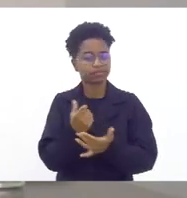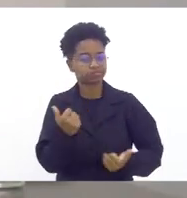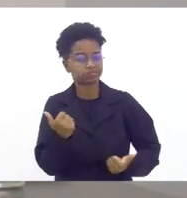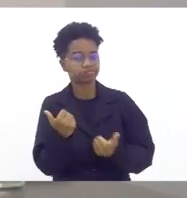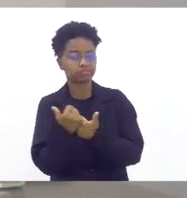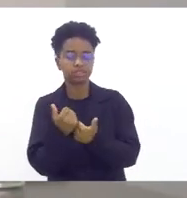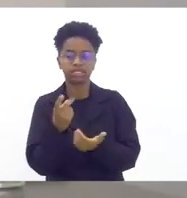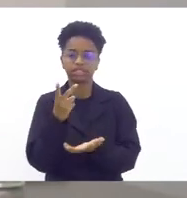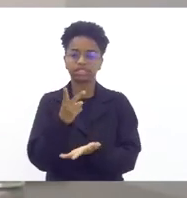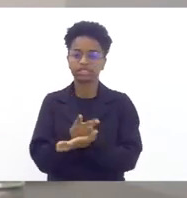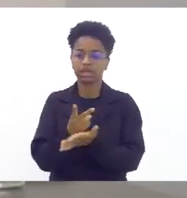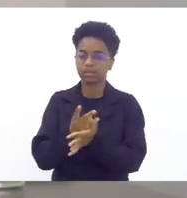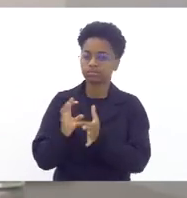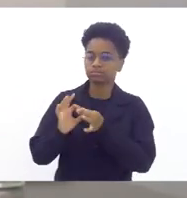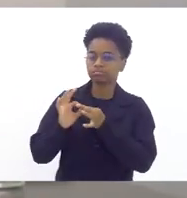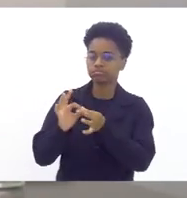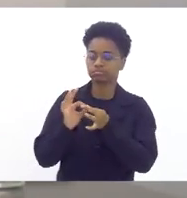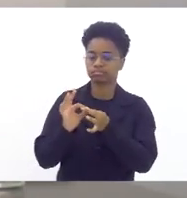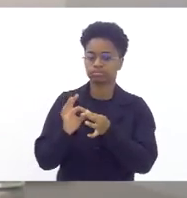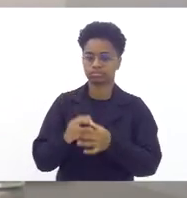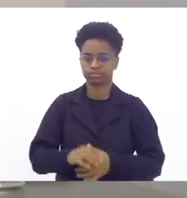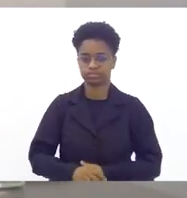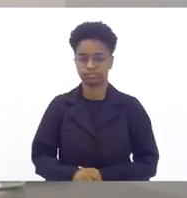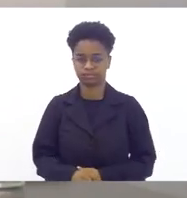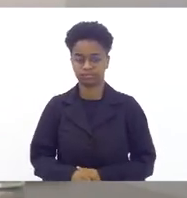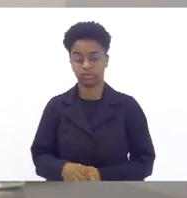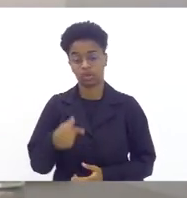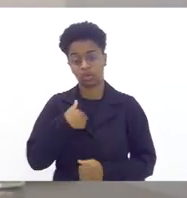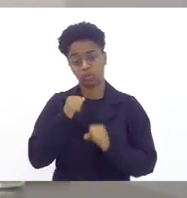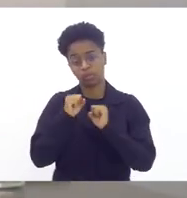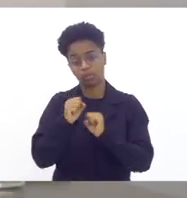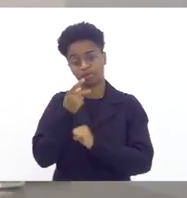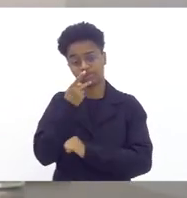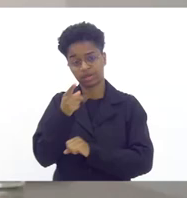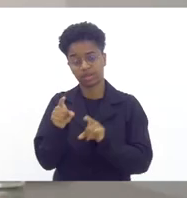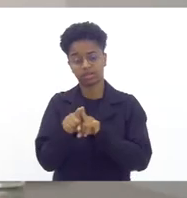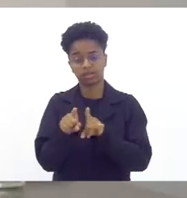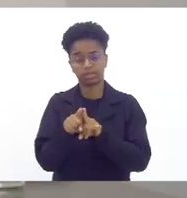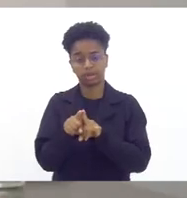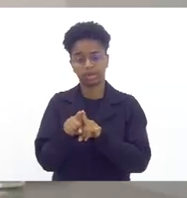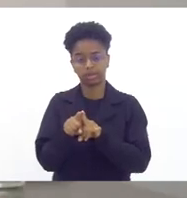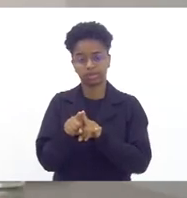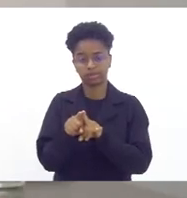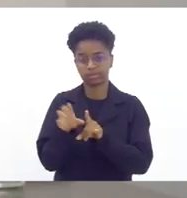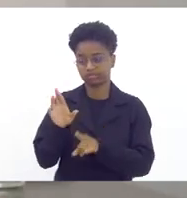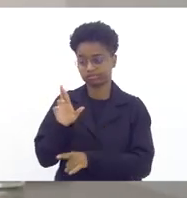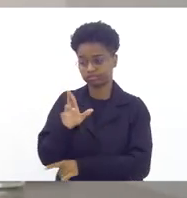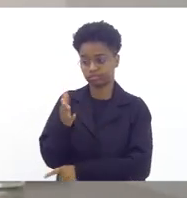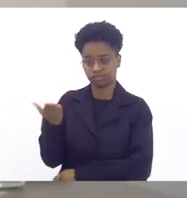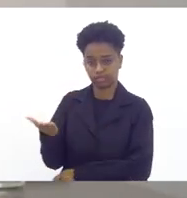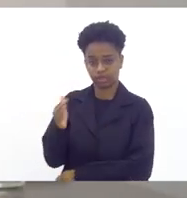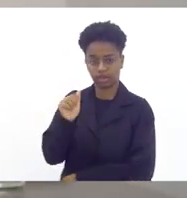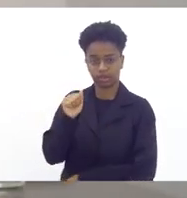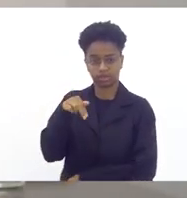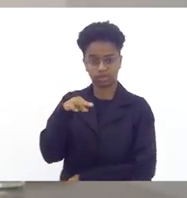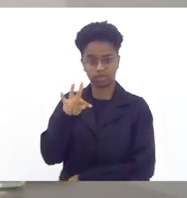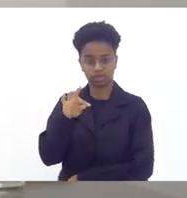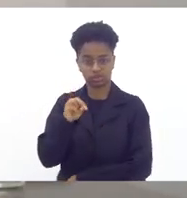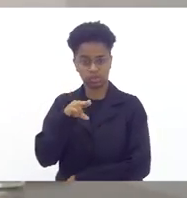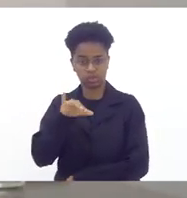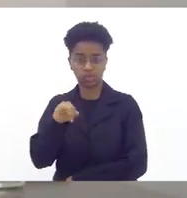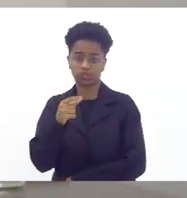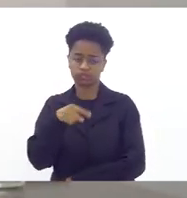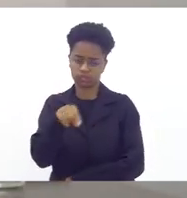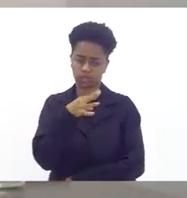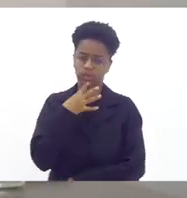estaremos sempre dando todo o nosso apoio. Posso também falar aqui em nome do nosso companheiro Antônio Rodrigues, que você bem conhece,